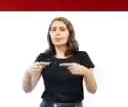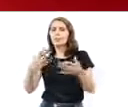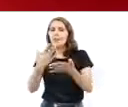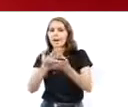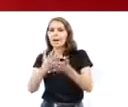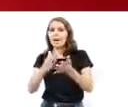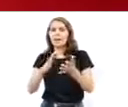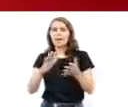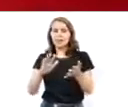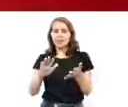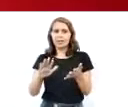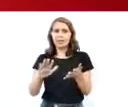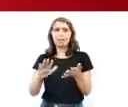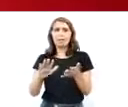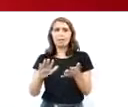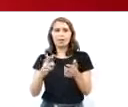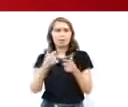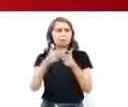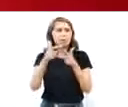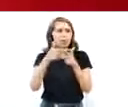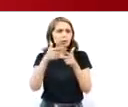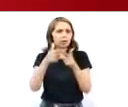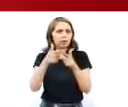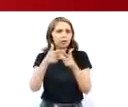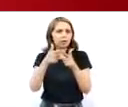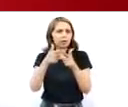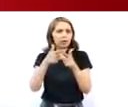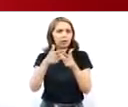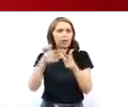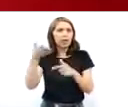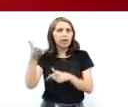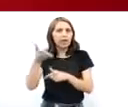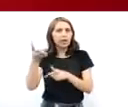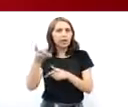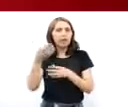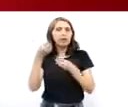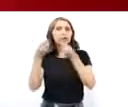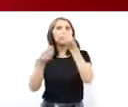para frente? E como fazer isso, né? As aulas remotas,